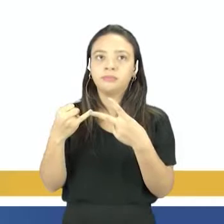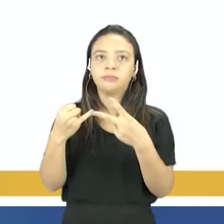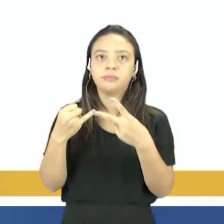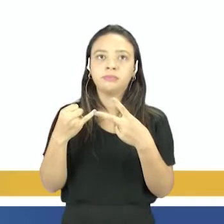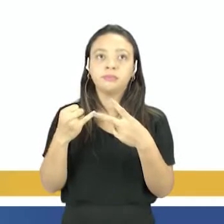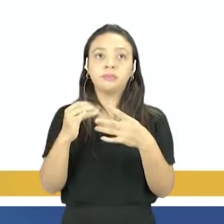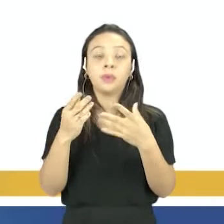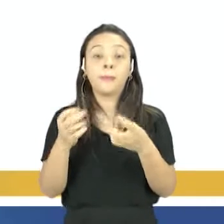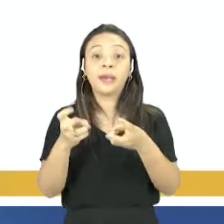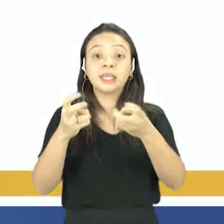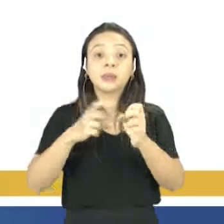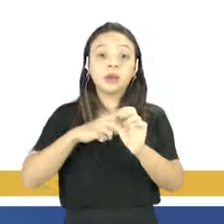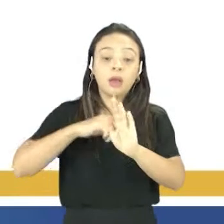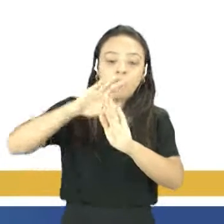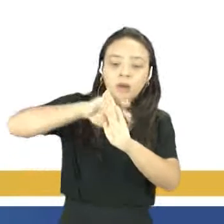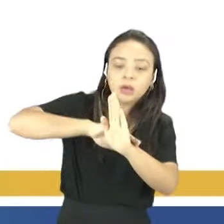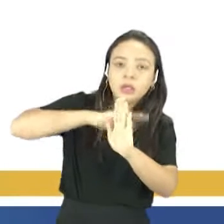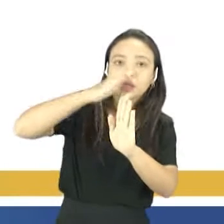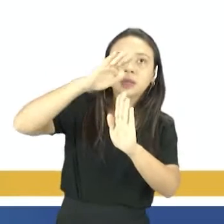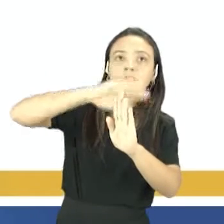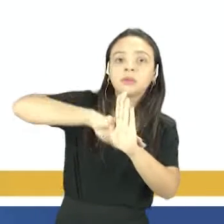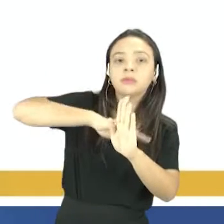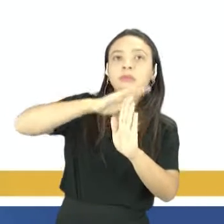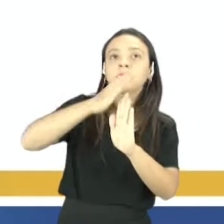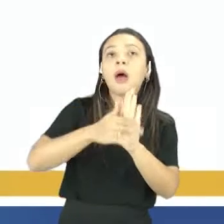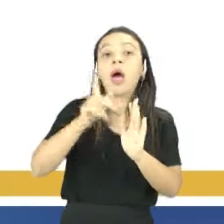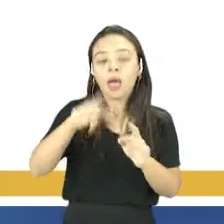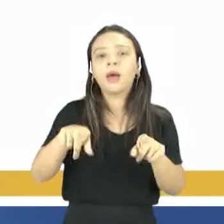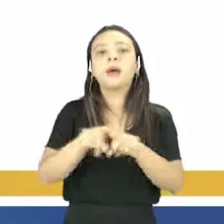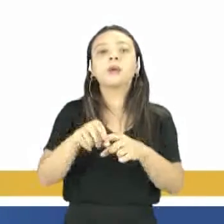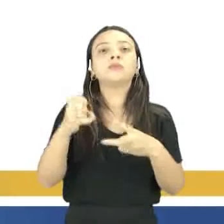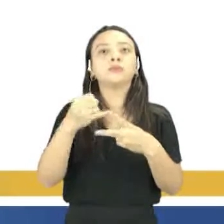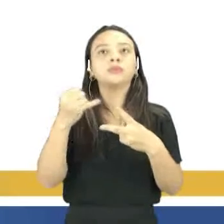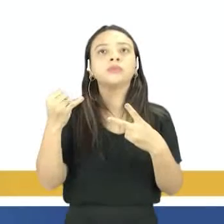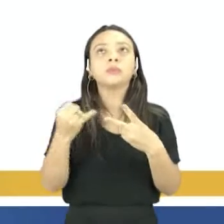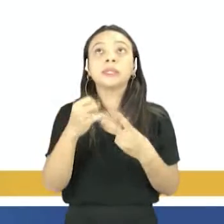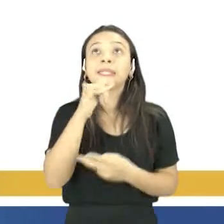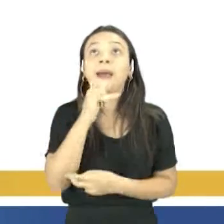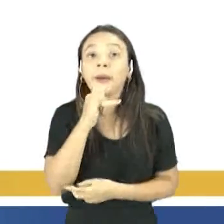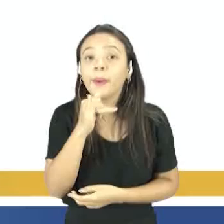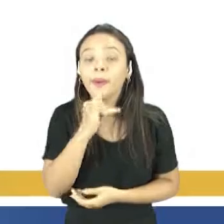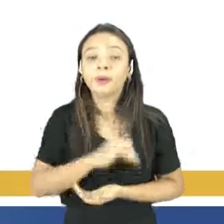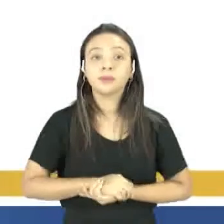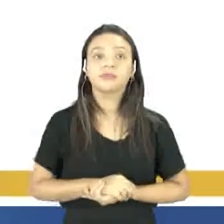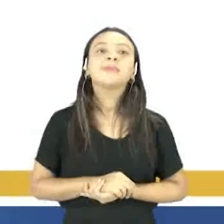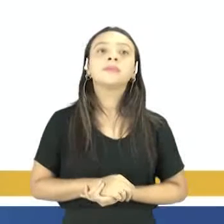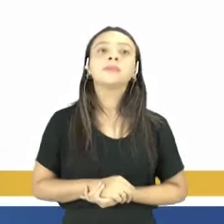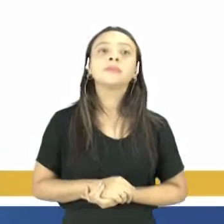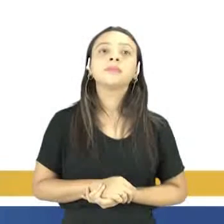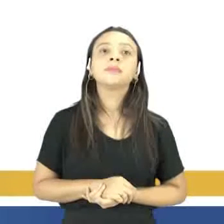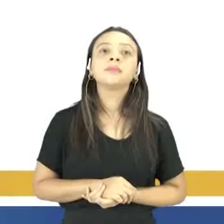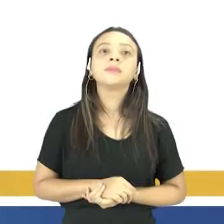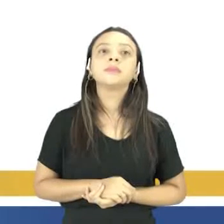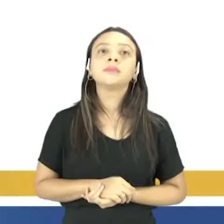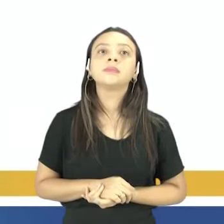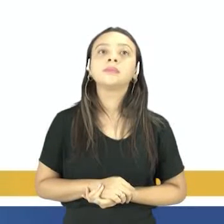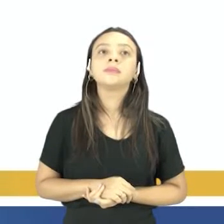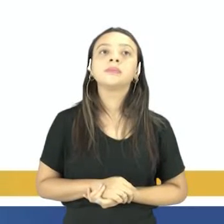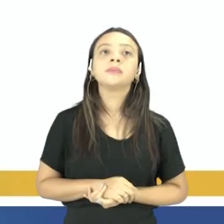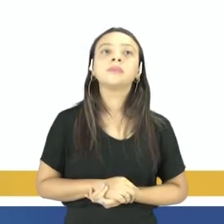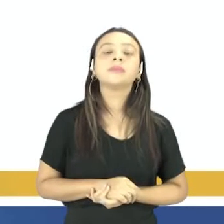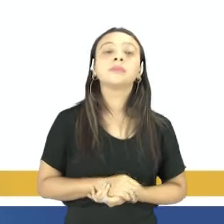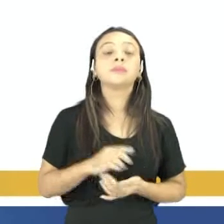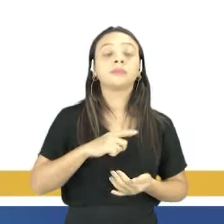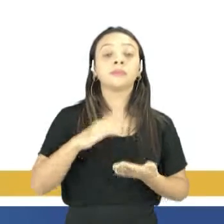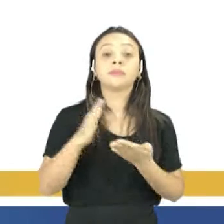figura tridimensional é, na verdade, um poliedro. Então, observe os seguintes exemplos. Aqui, gente, nós temos alguns